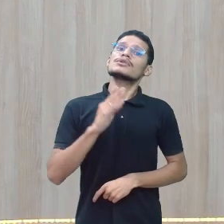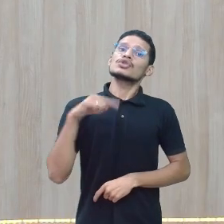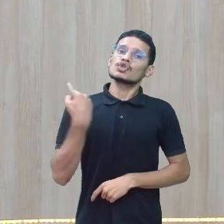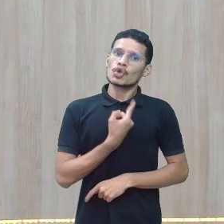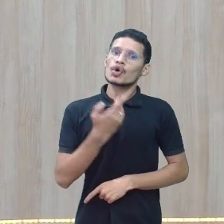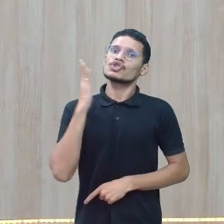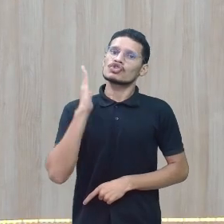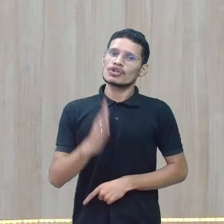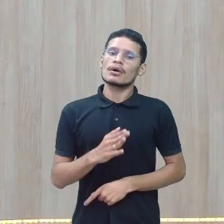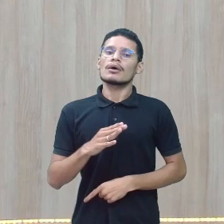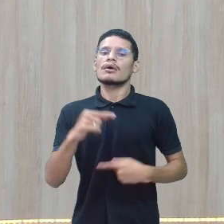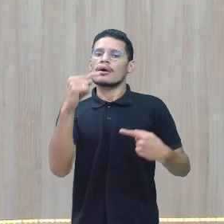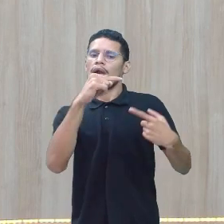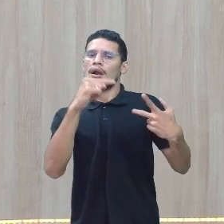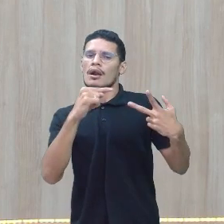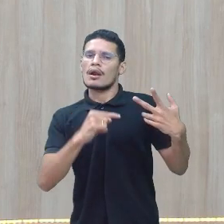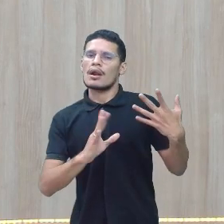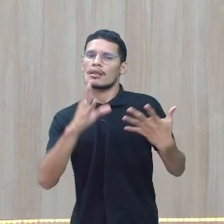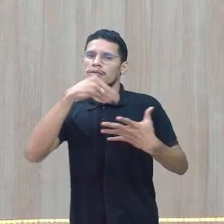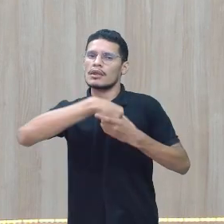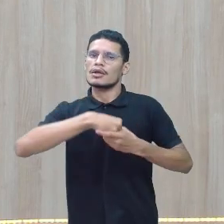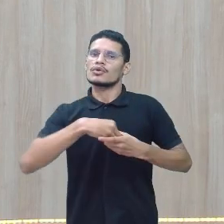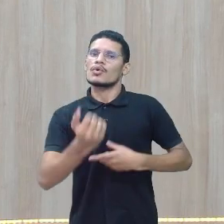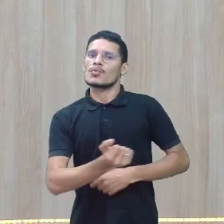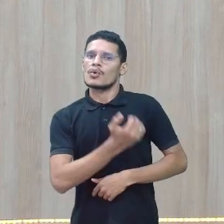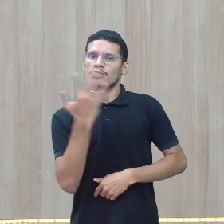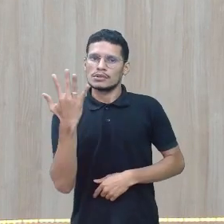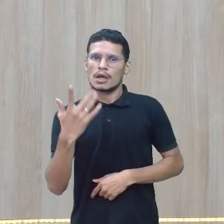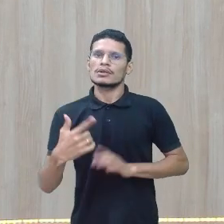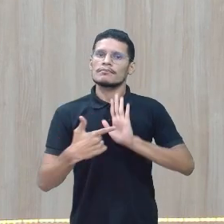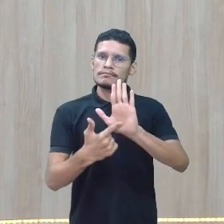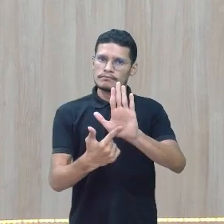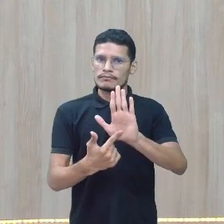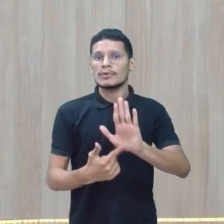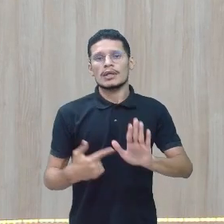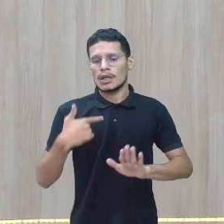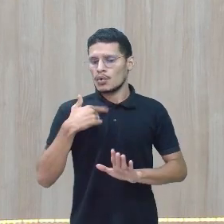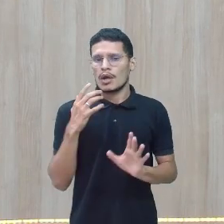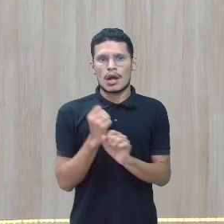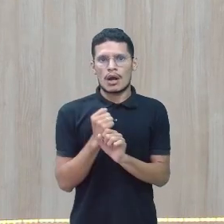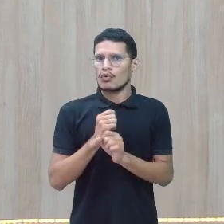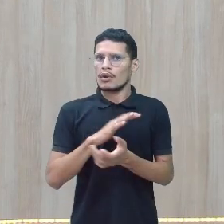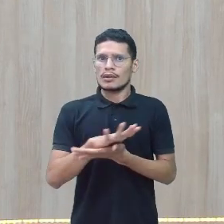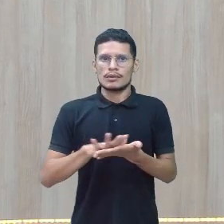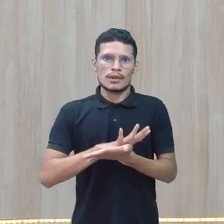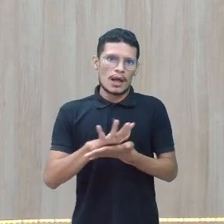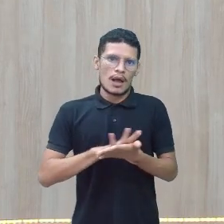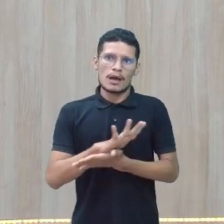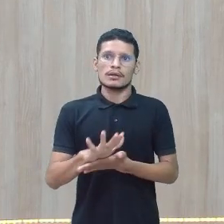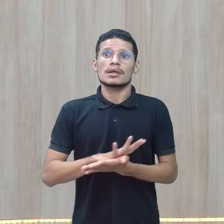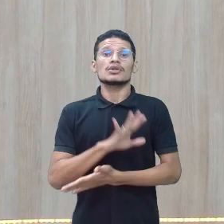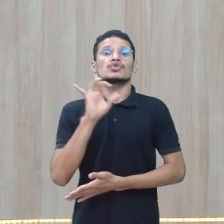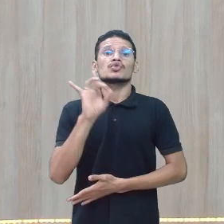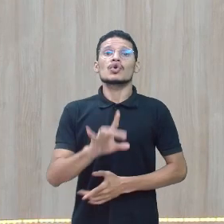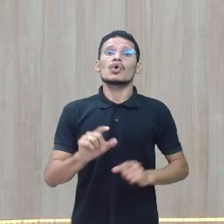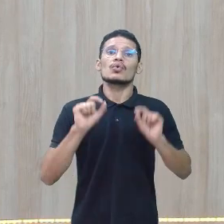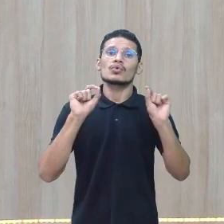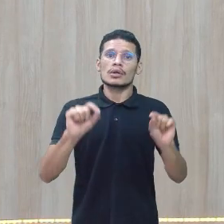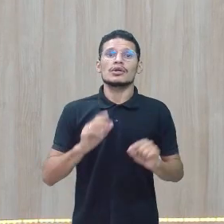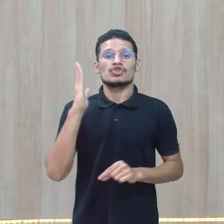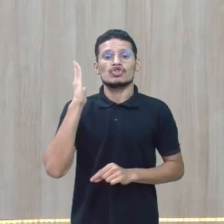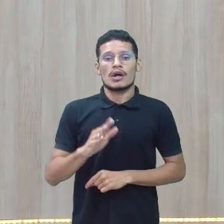os elementos que aparecem com essa quantidade. Eu não fiz nenhum cálculo tão grande, a não ser a amplitude que a gente